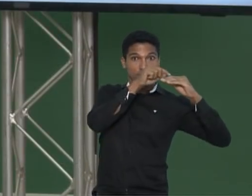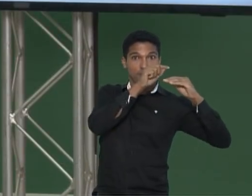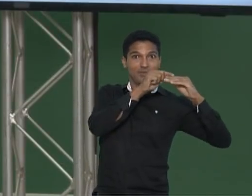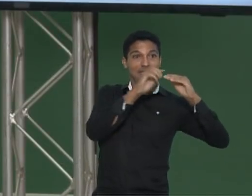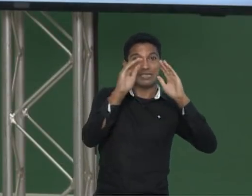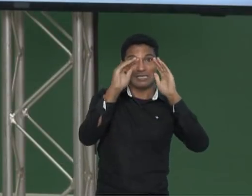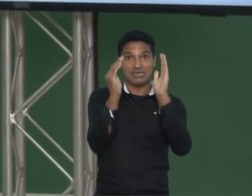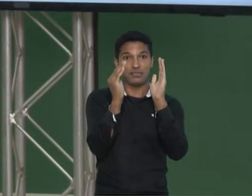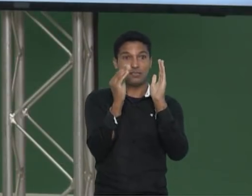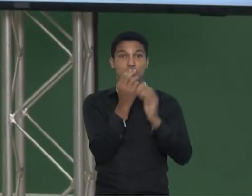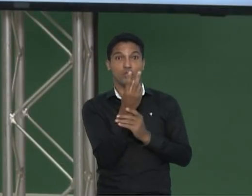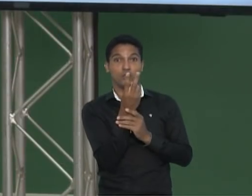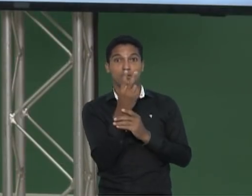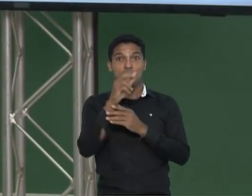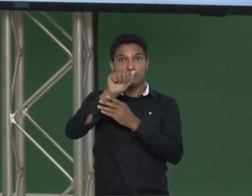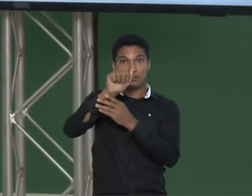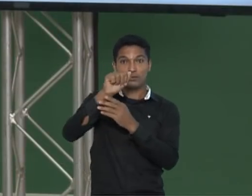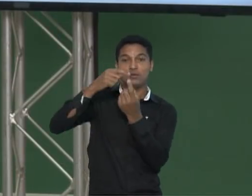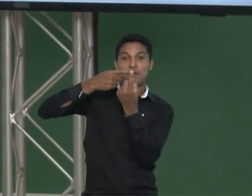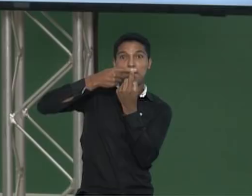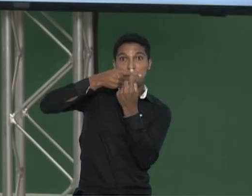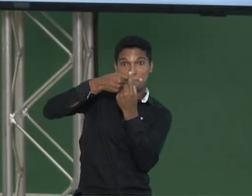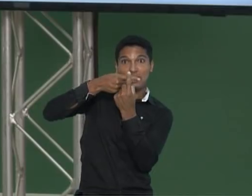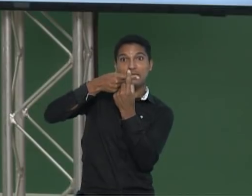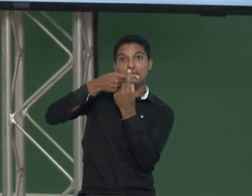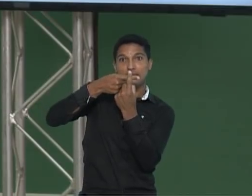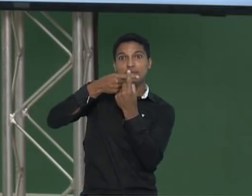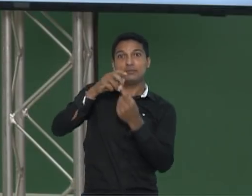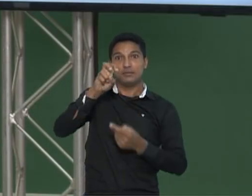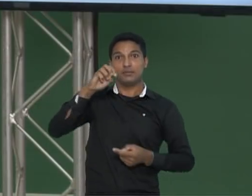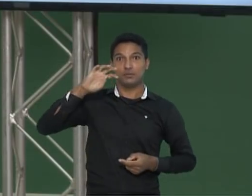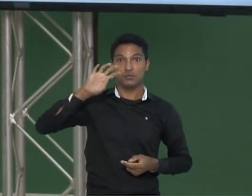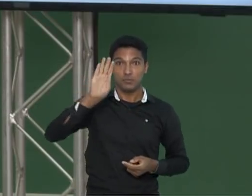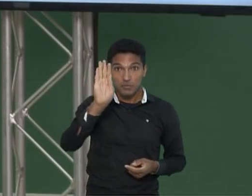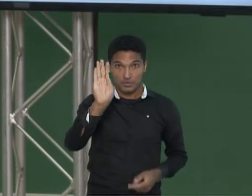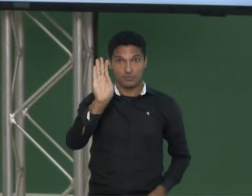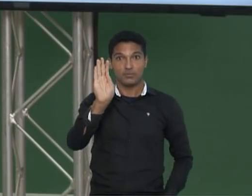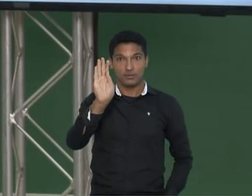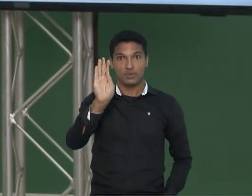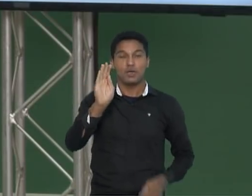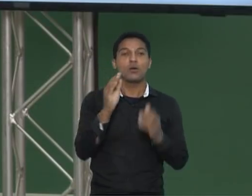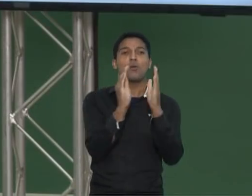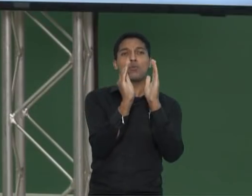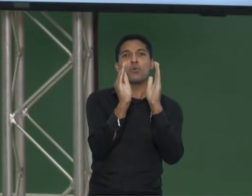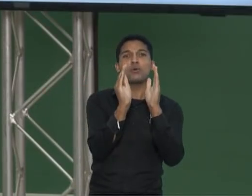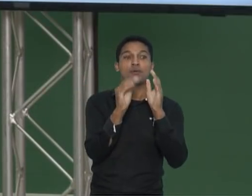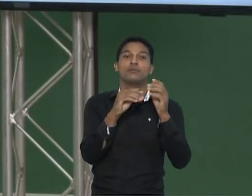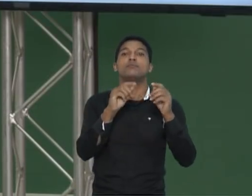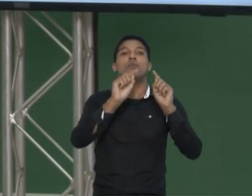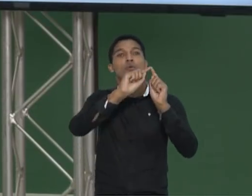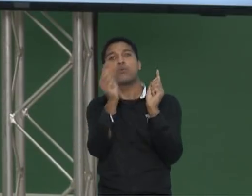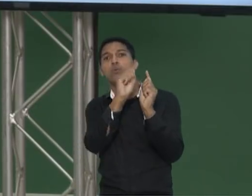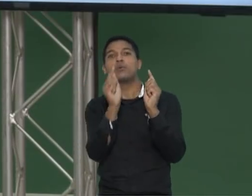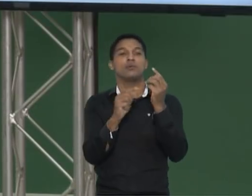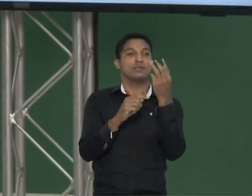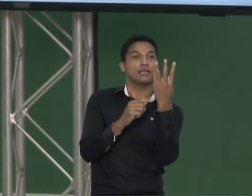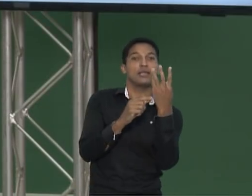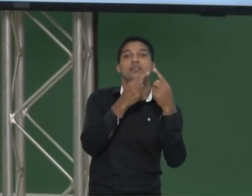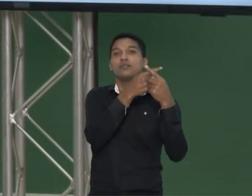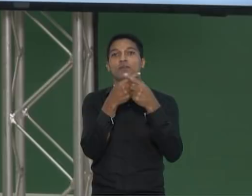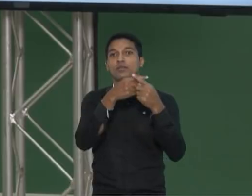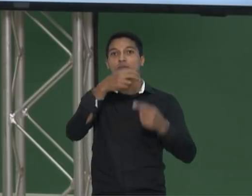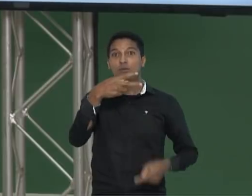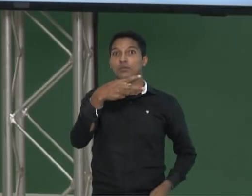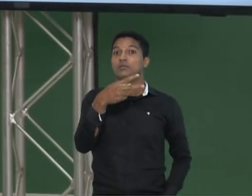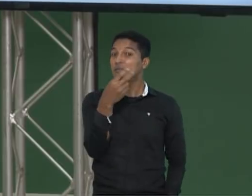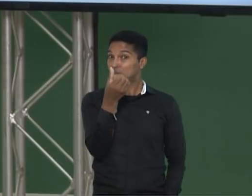parênteses, 2A mais 5B. Então, pela propriedade distributiva, 3 vezes 2, que é o método chuveirinho, 3